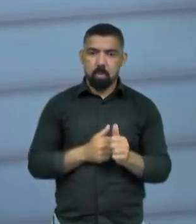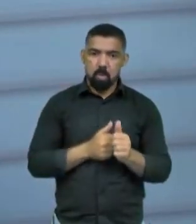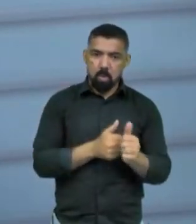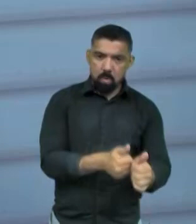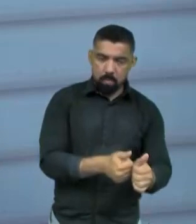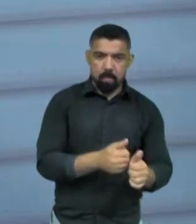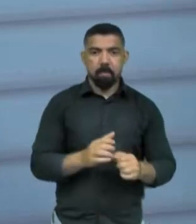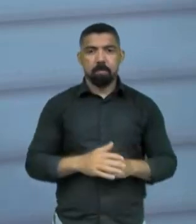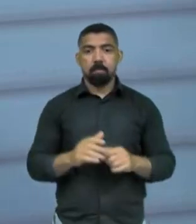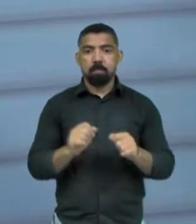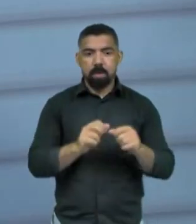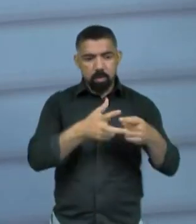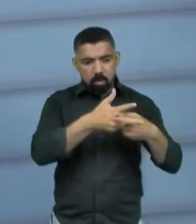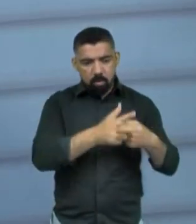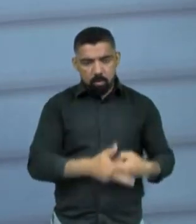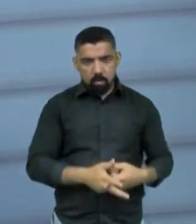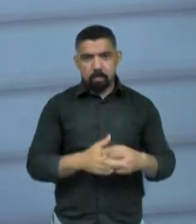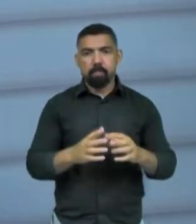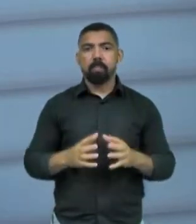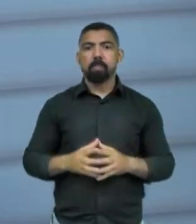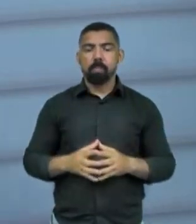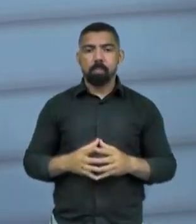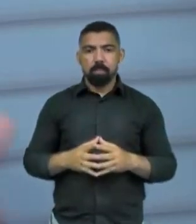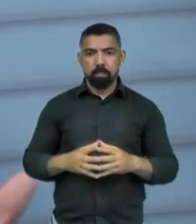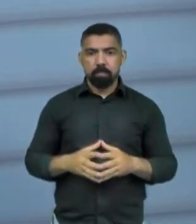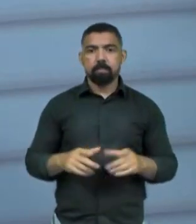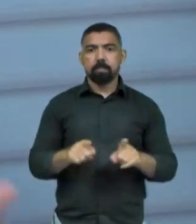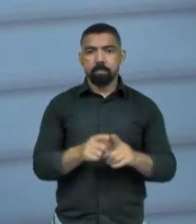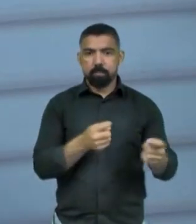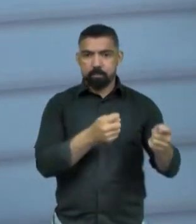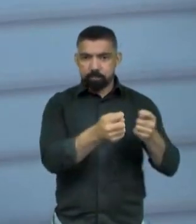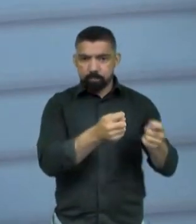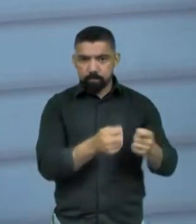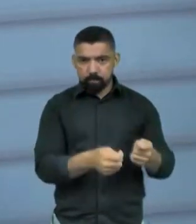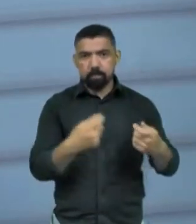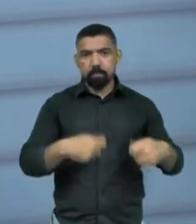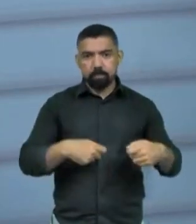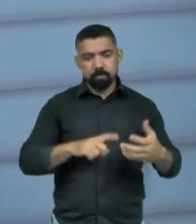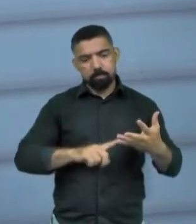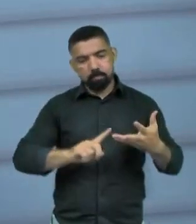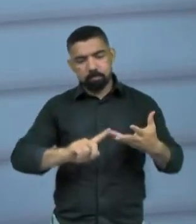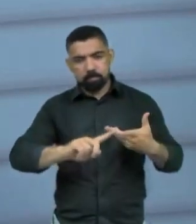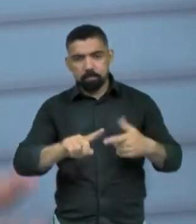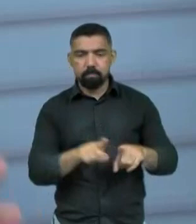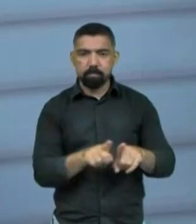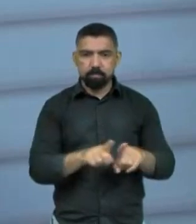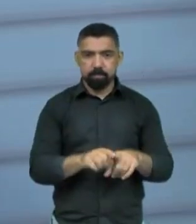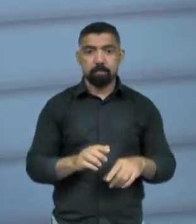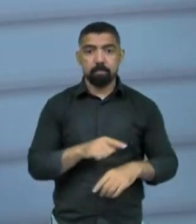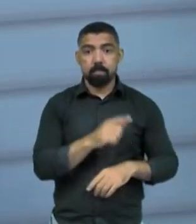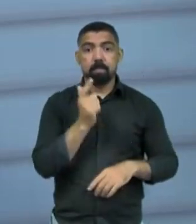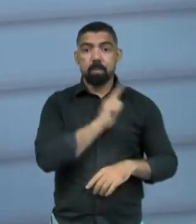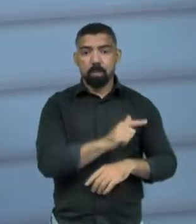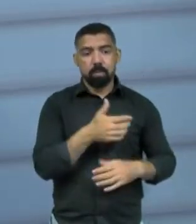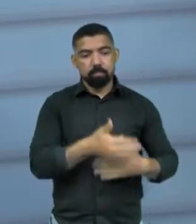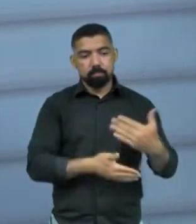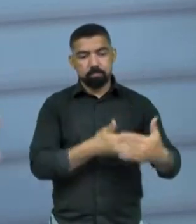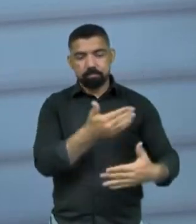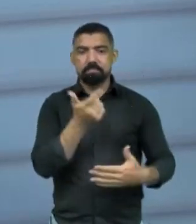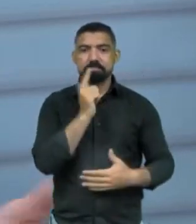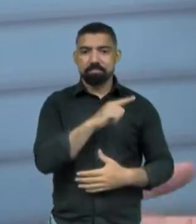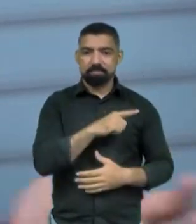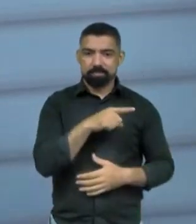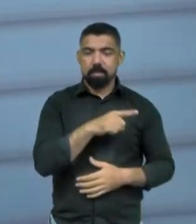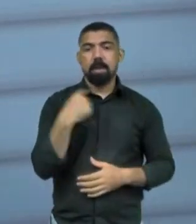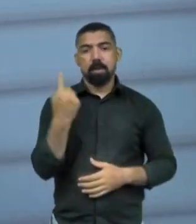as devidas correções, né, os controles que forem necessários, né, para que ele possa se efetivar. E a gente